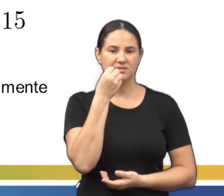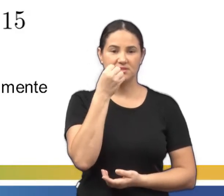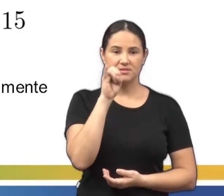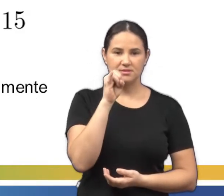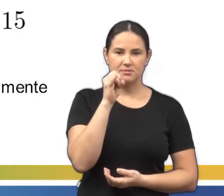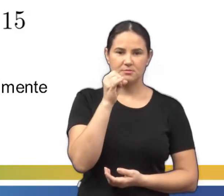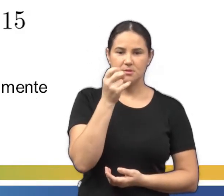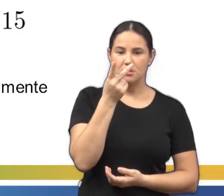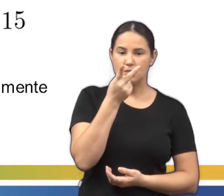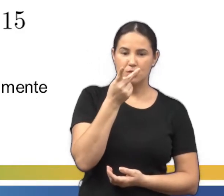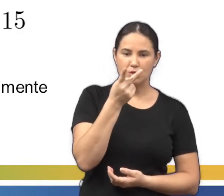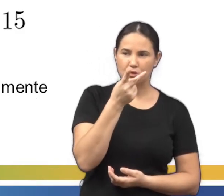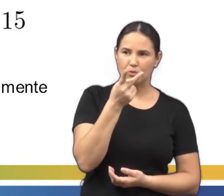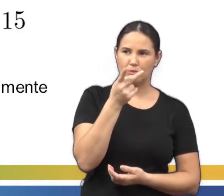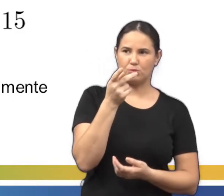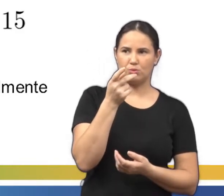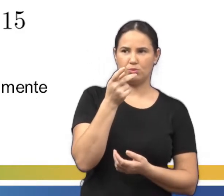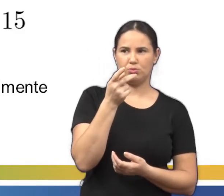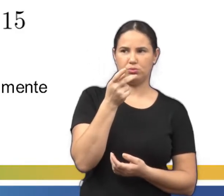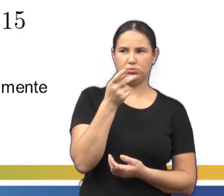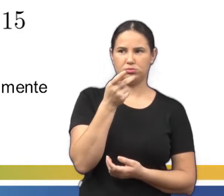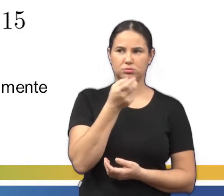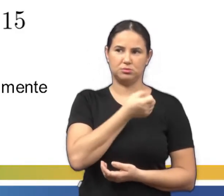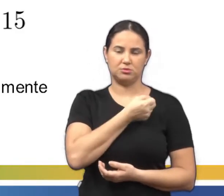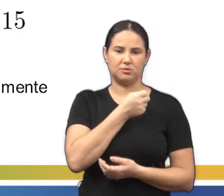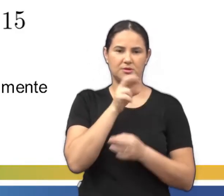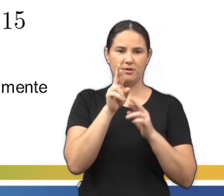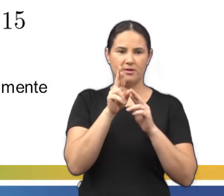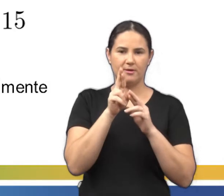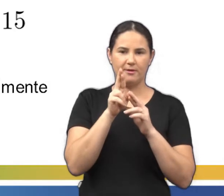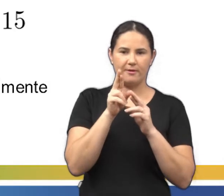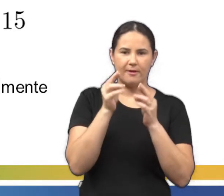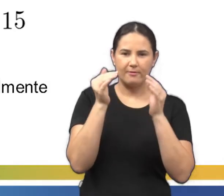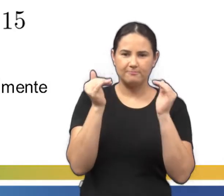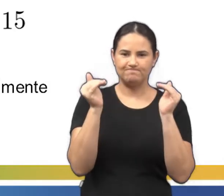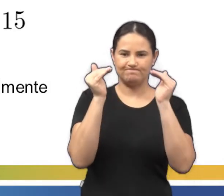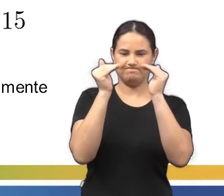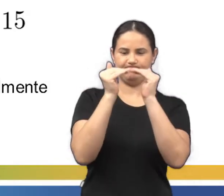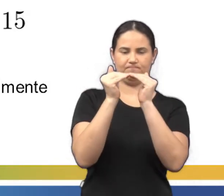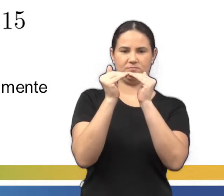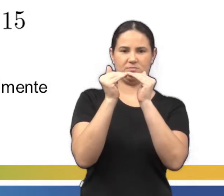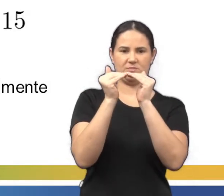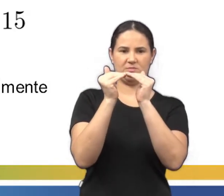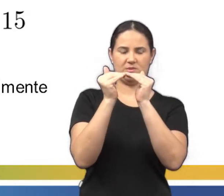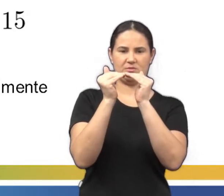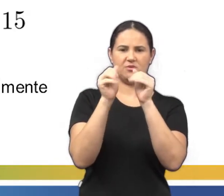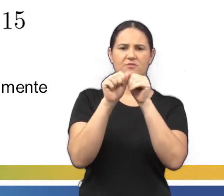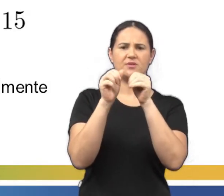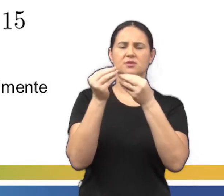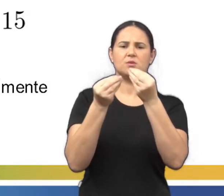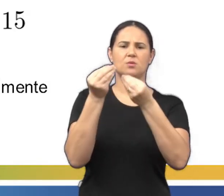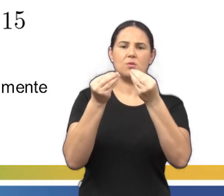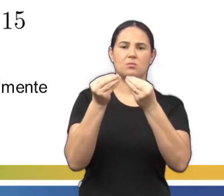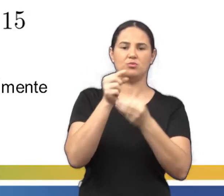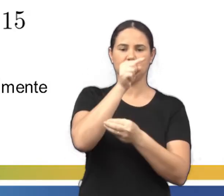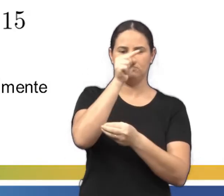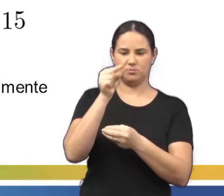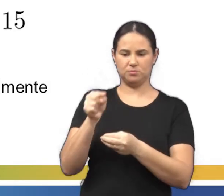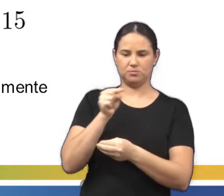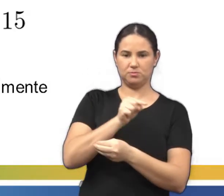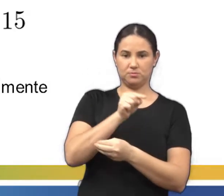frações são equivalentes, basta multiplicar em forma cruzada, igual na regra de 3 que a gente faz o meio pelos extremos,